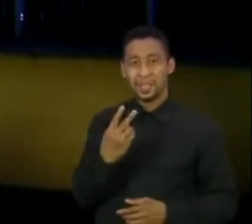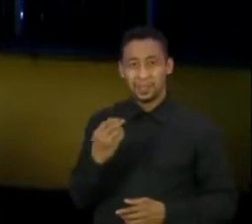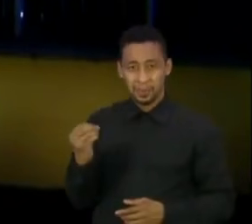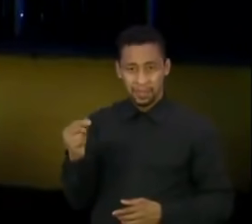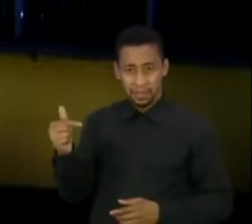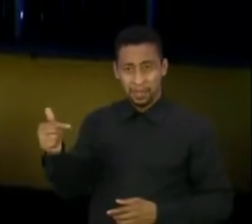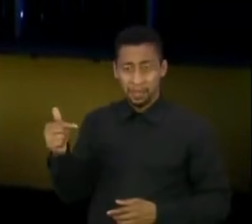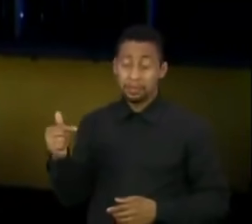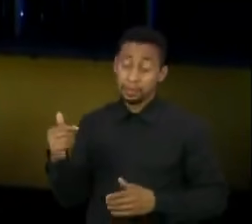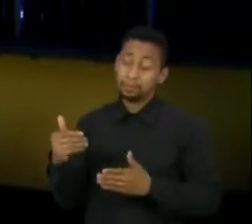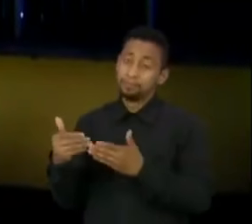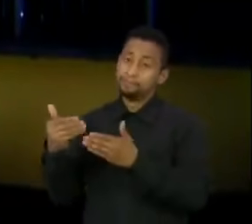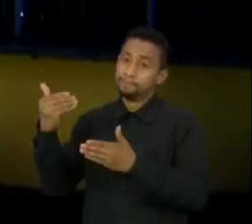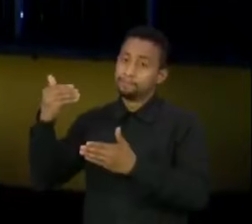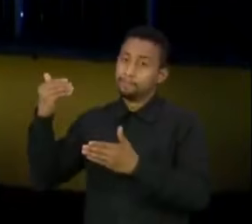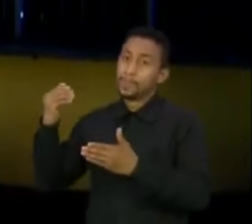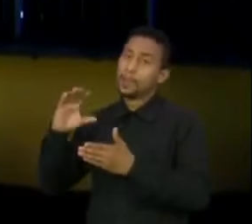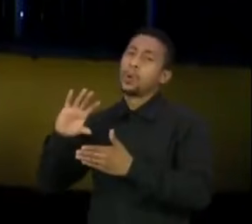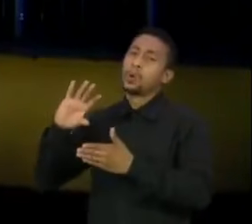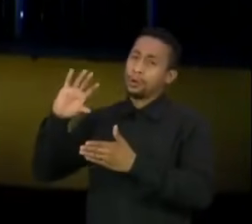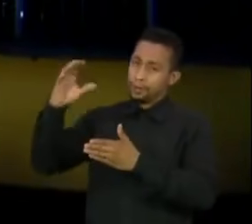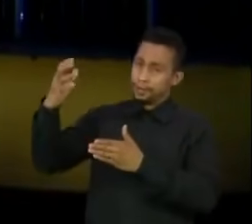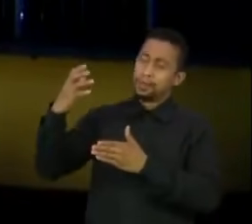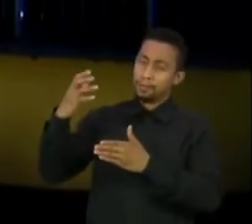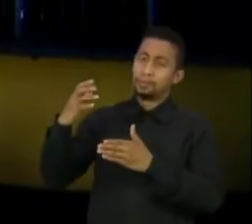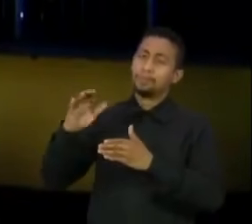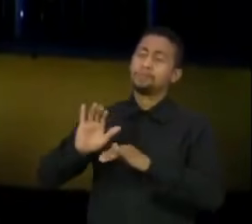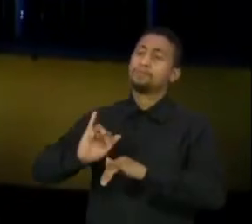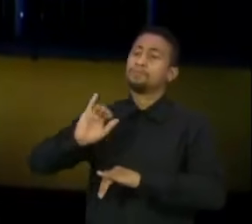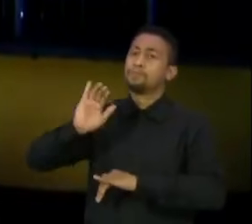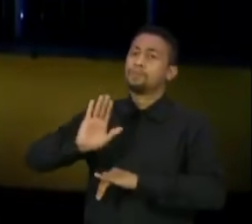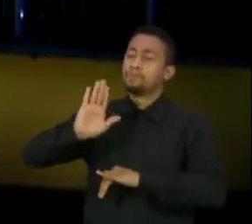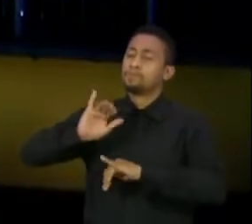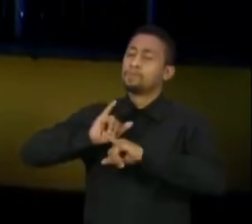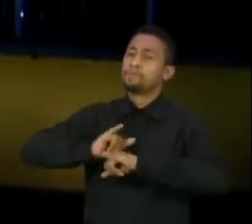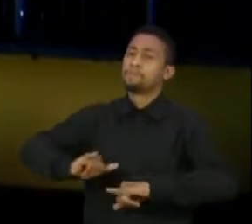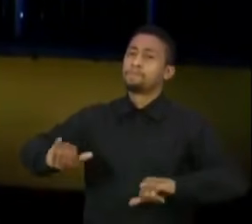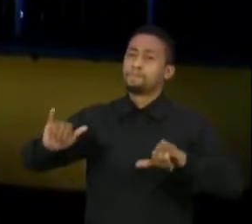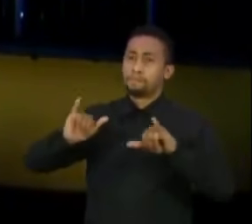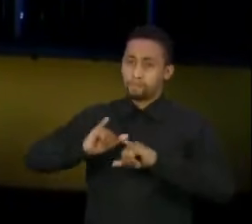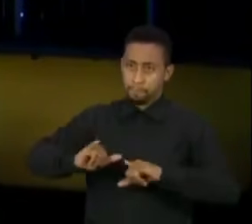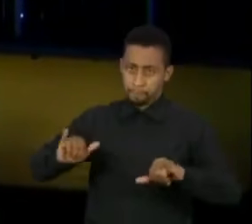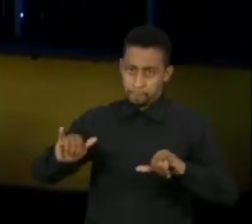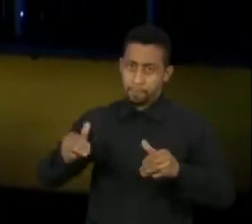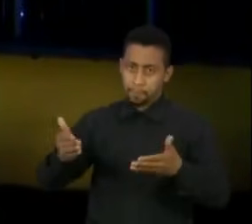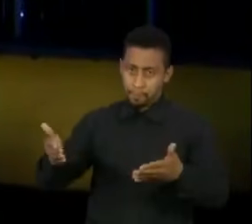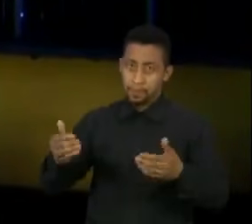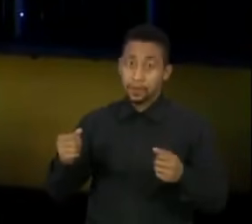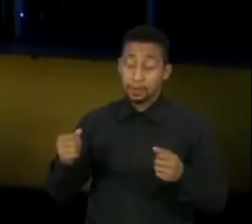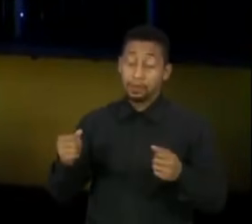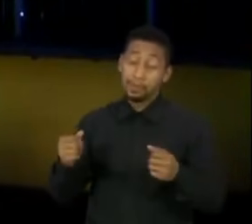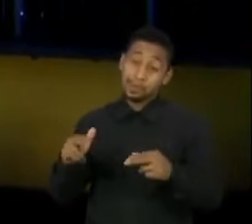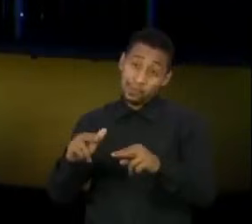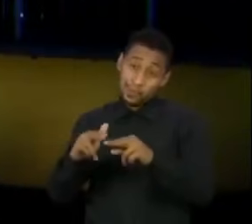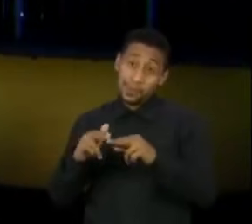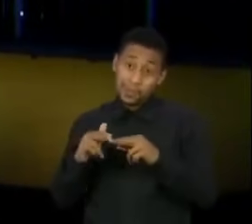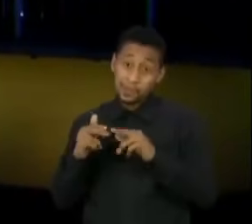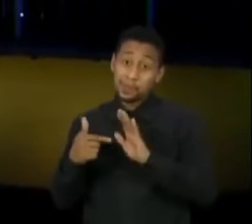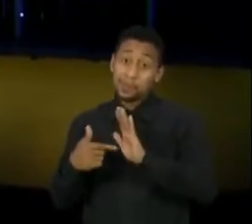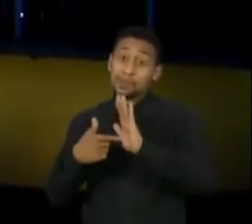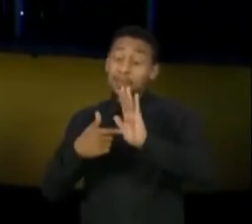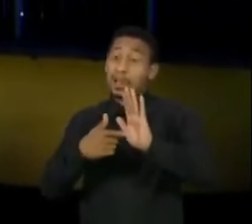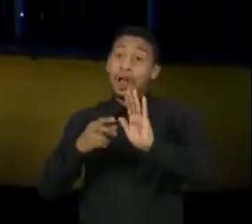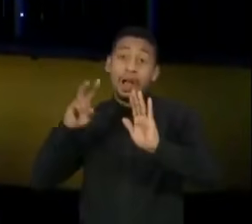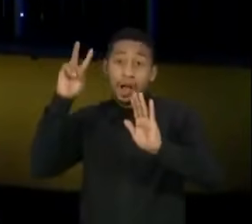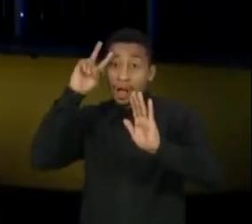uma sanha persecutória uma campanha foi um dos Esse foi um dos fatos mais evidentes